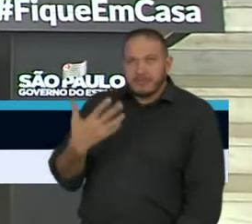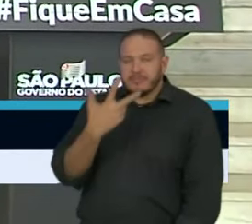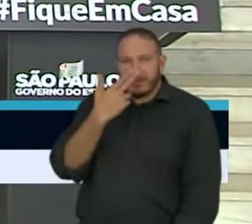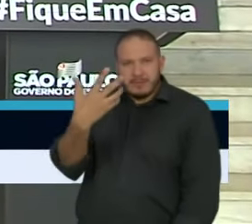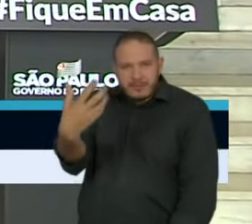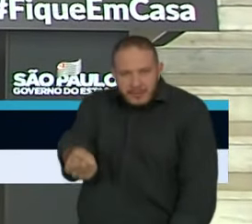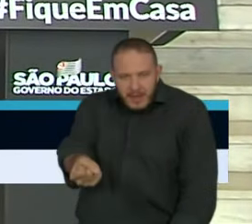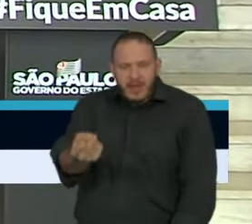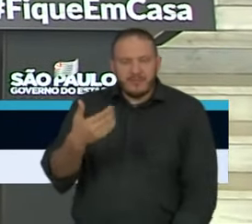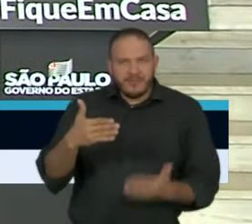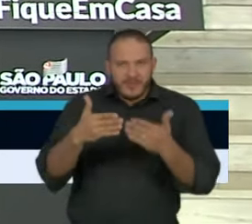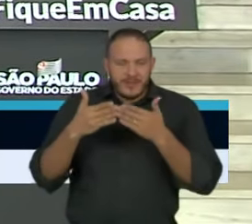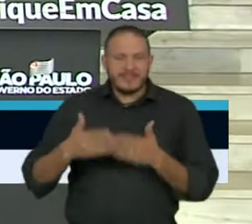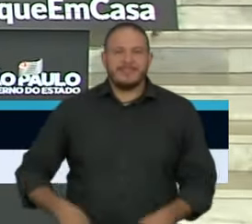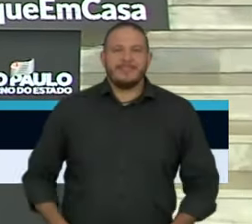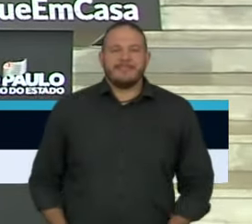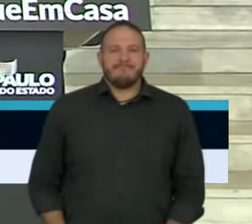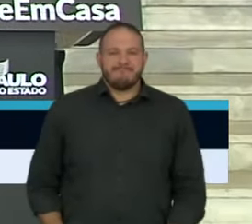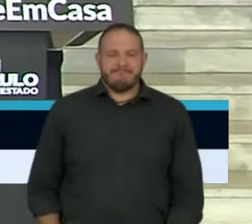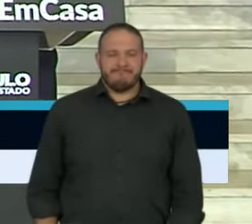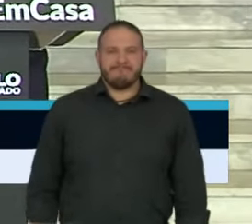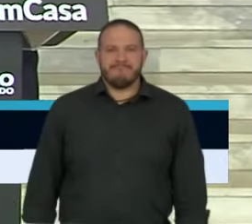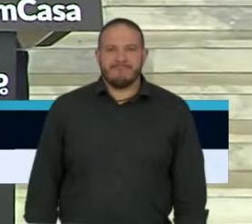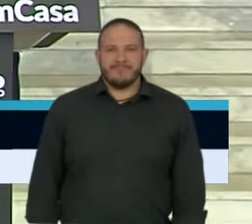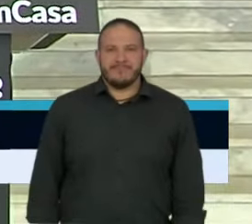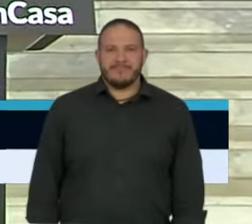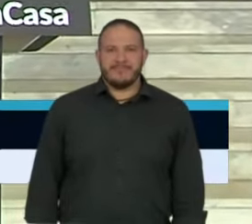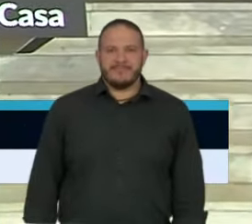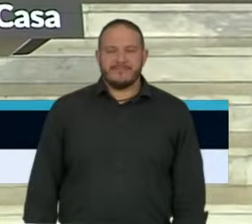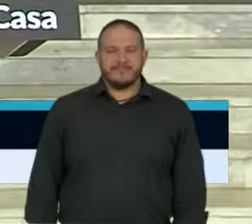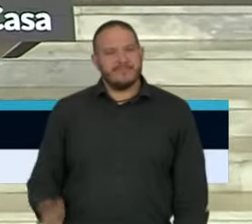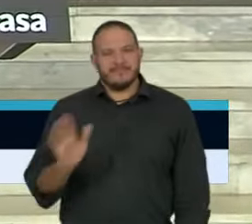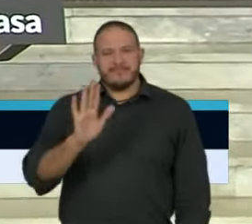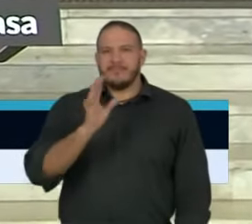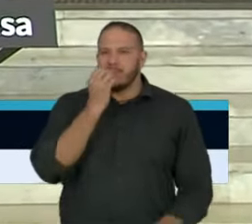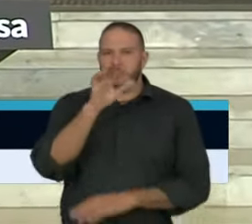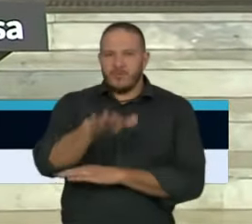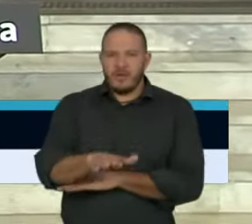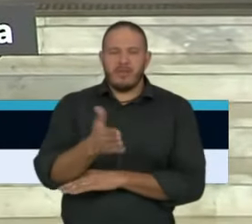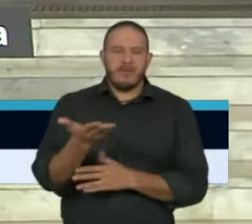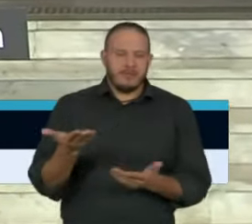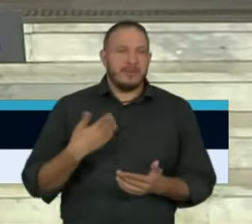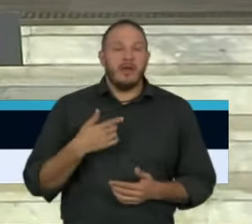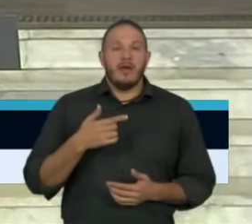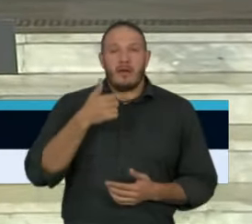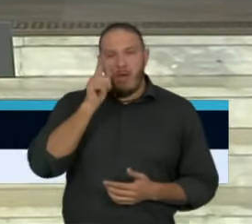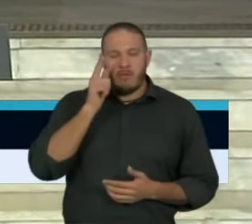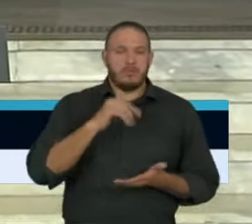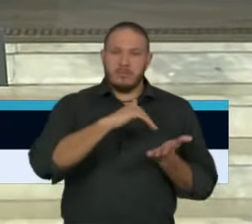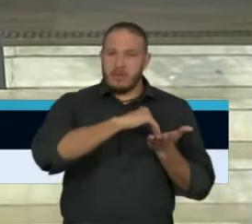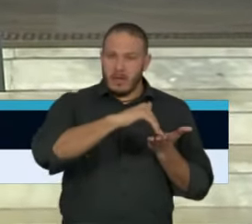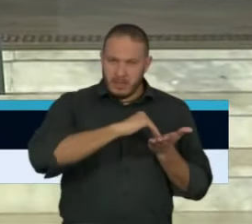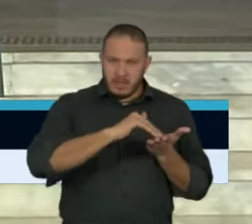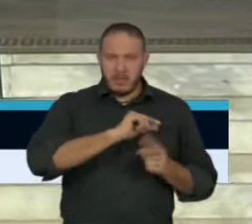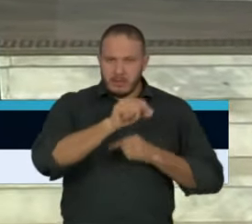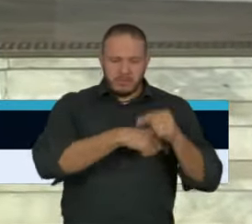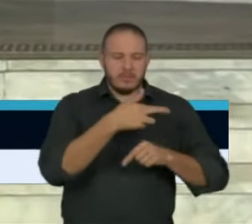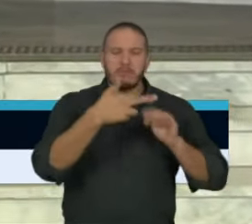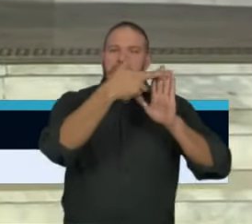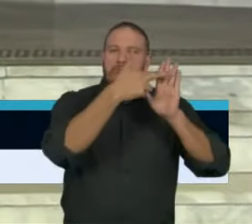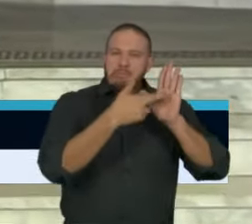e, por favor. Bem, boa tarde. O secretário ontem, através de resolução, normatizou